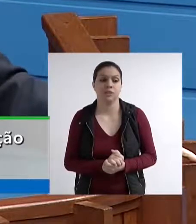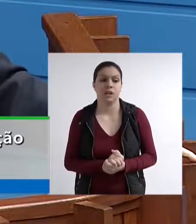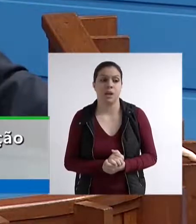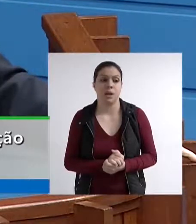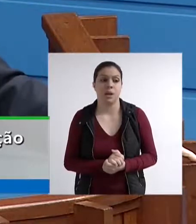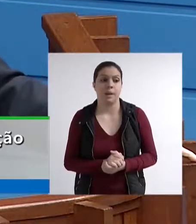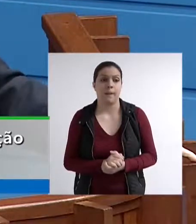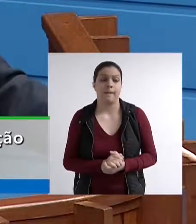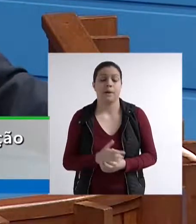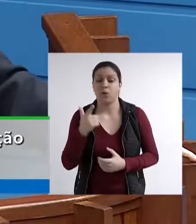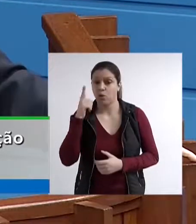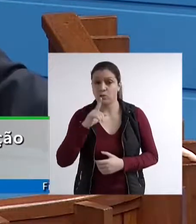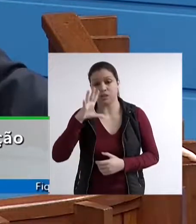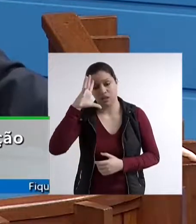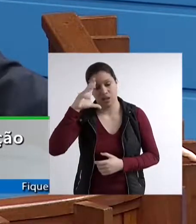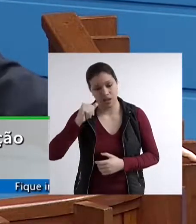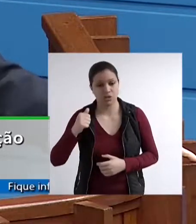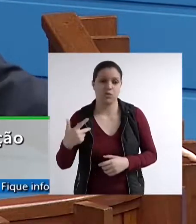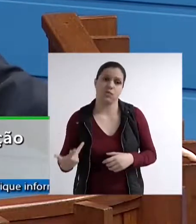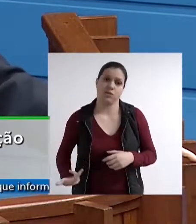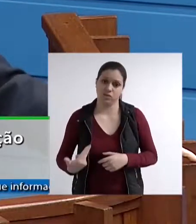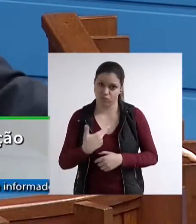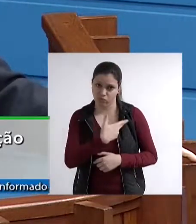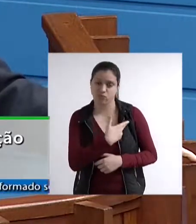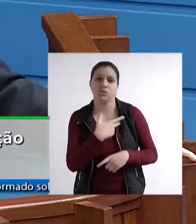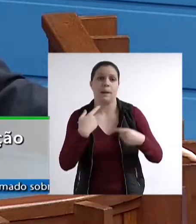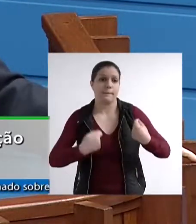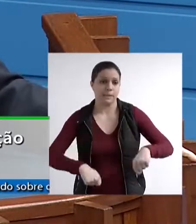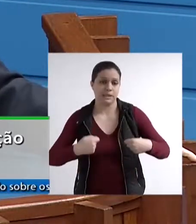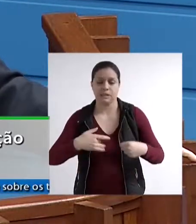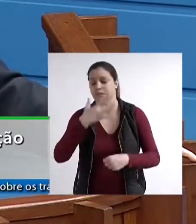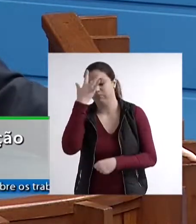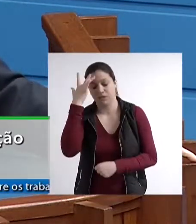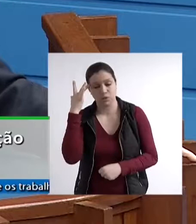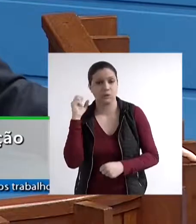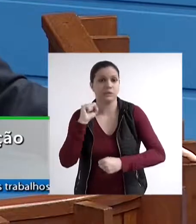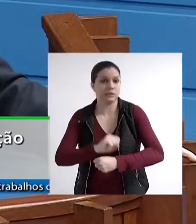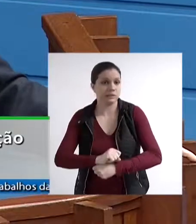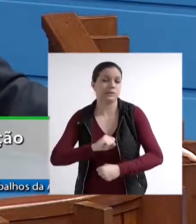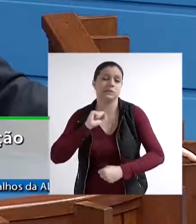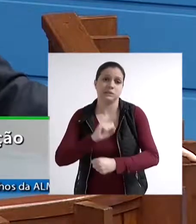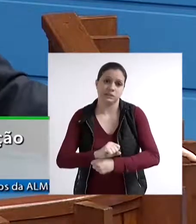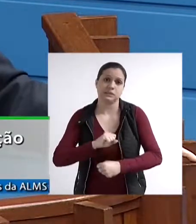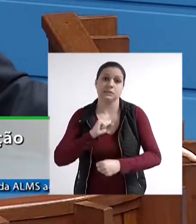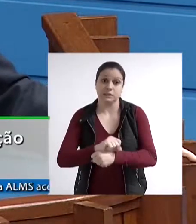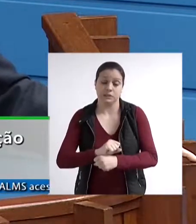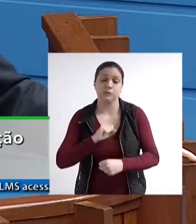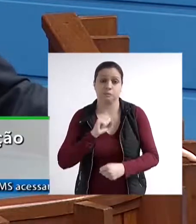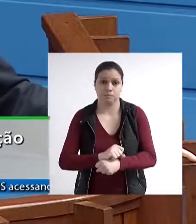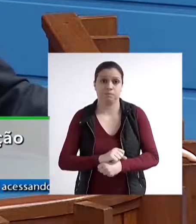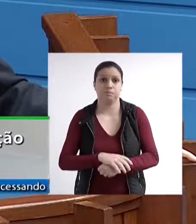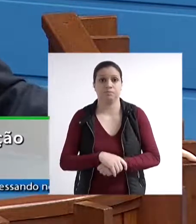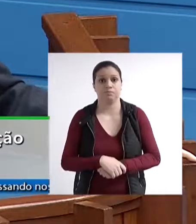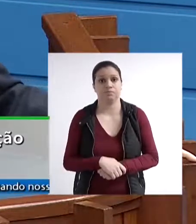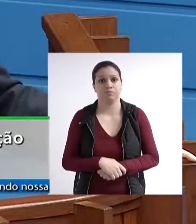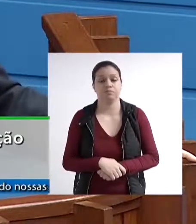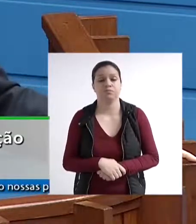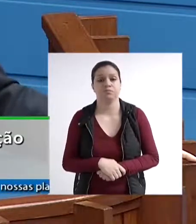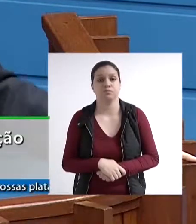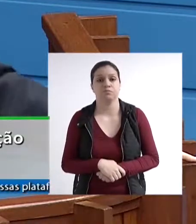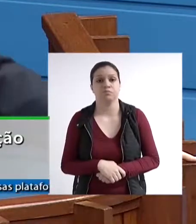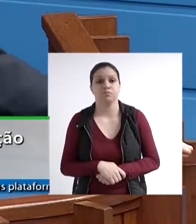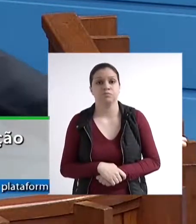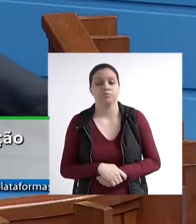desafogar esta fila de cirurgias eletivas, de casos que precisam de atendimento e que não estão